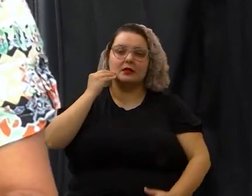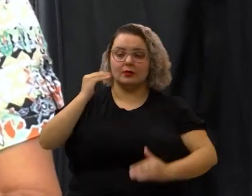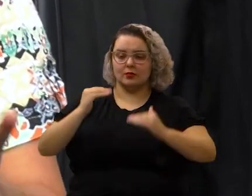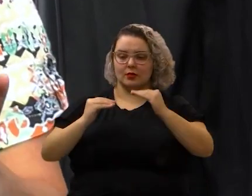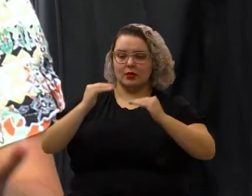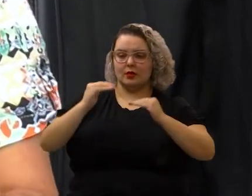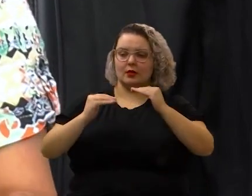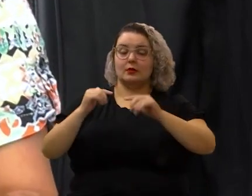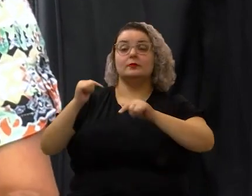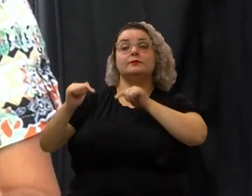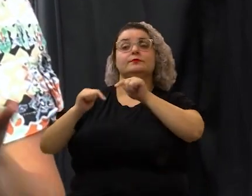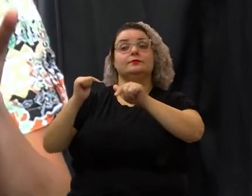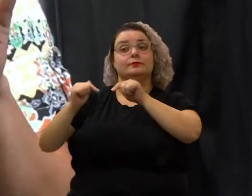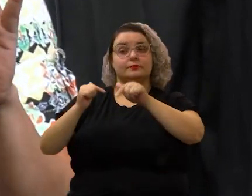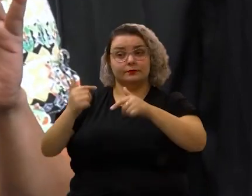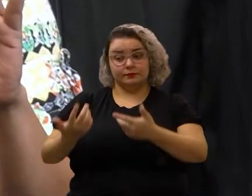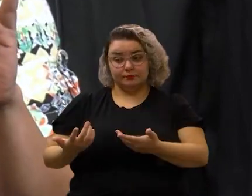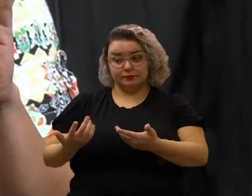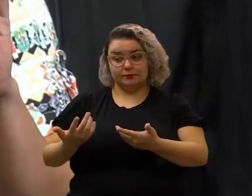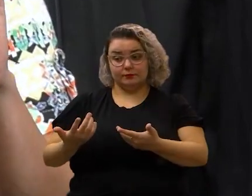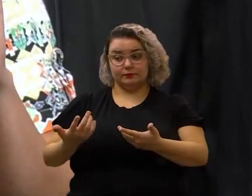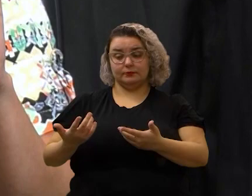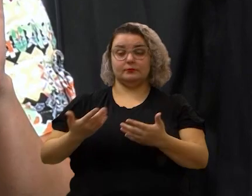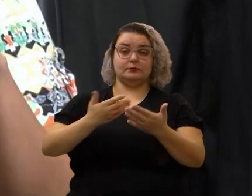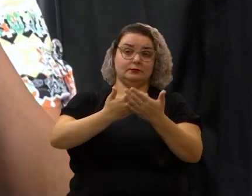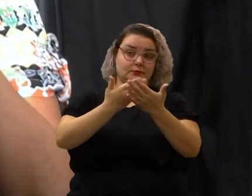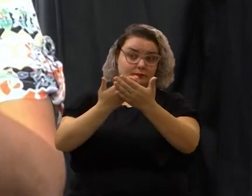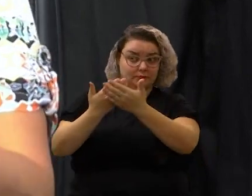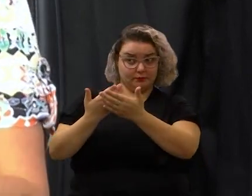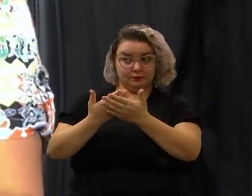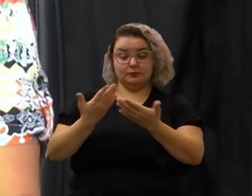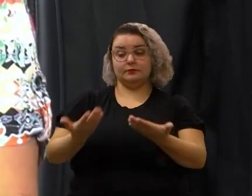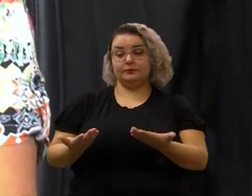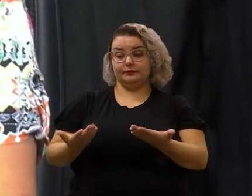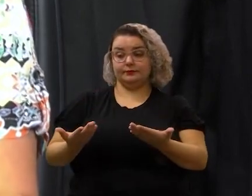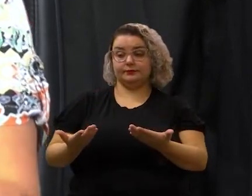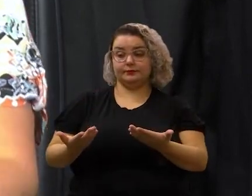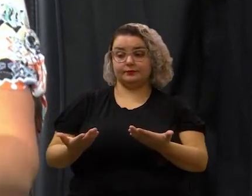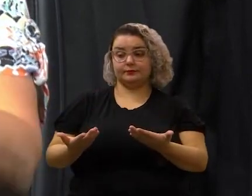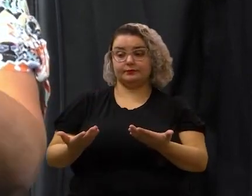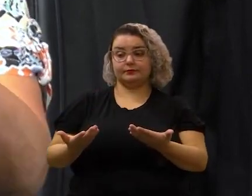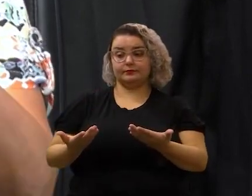tentado ter um equilíbrio entre o trabalho, o estudo,